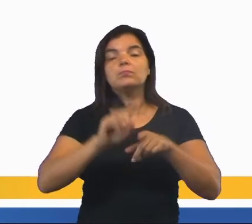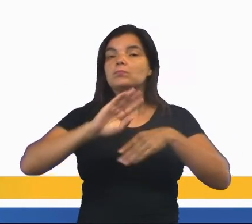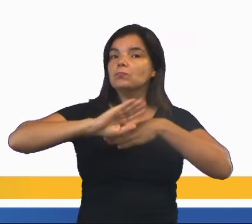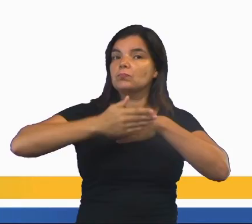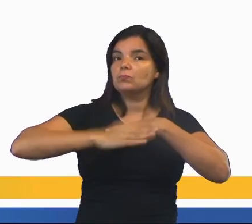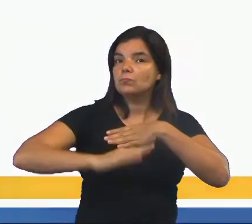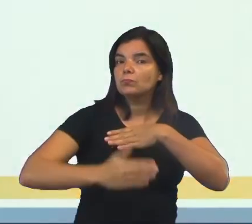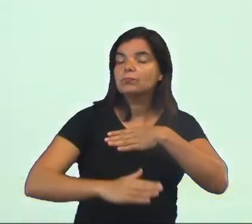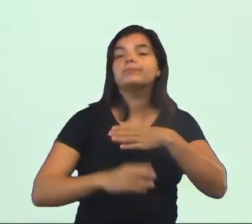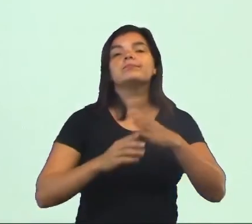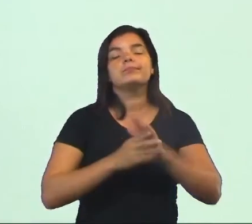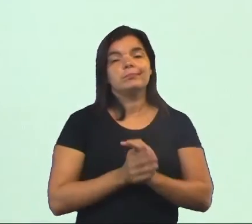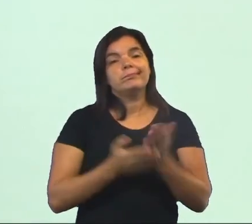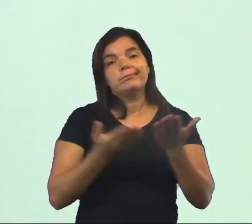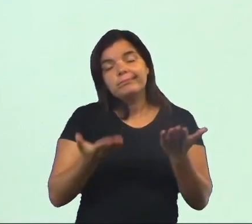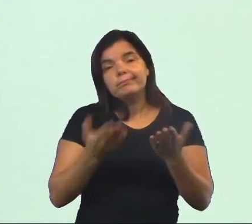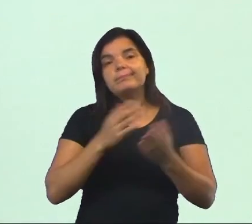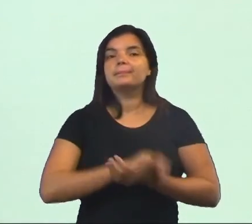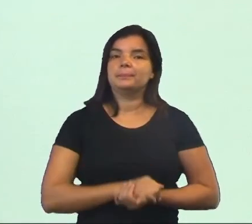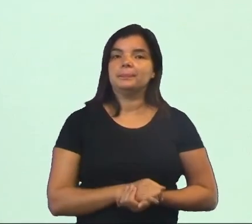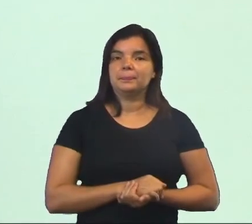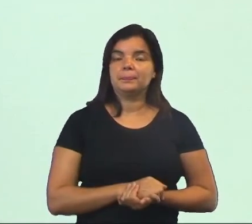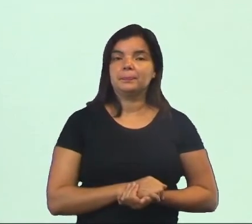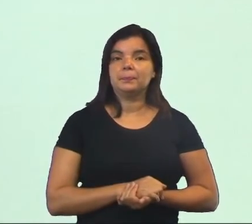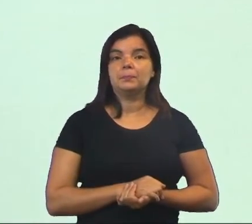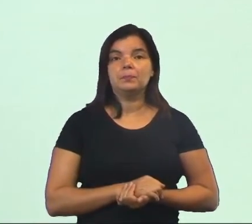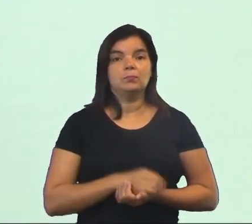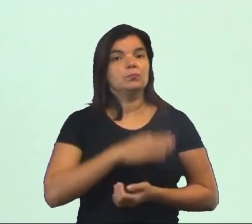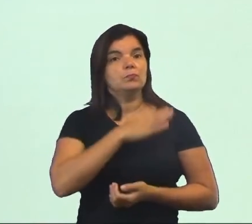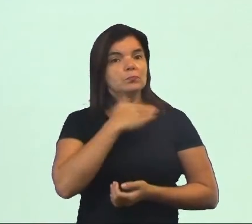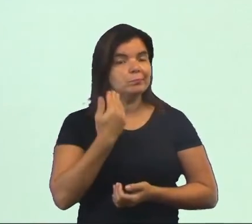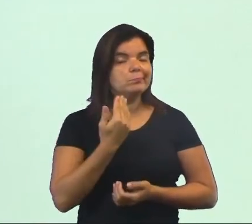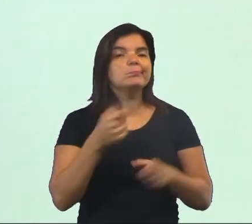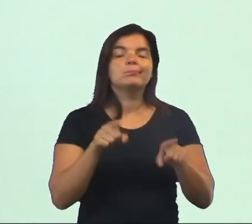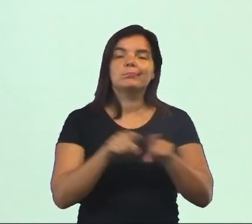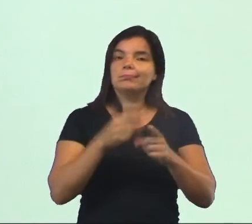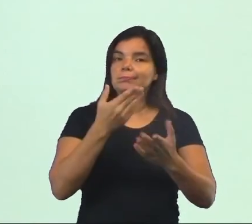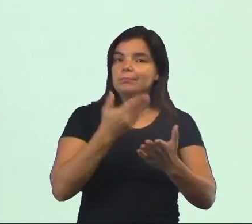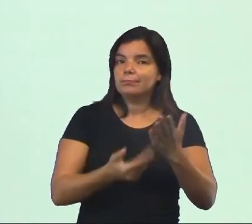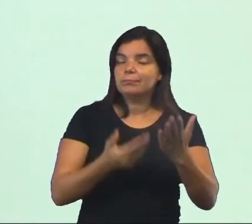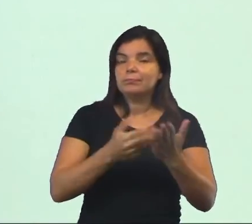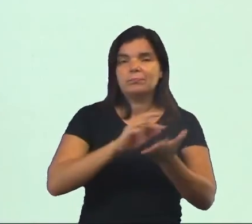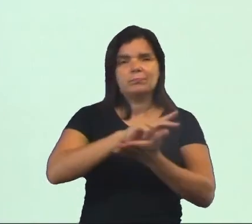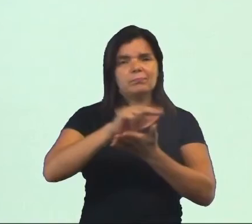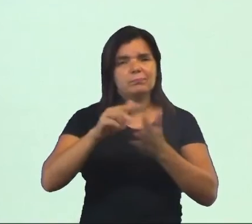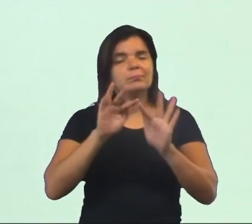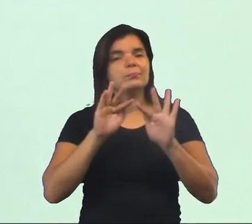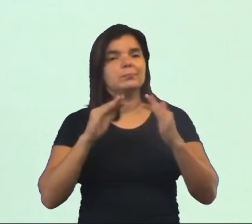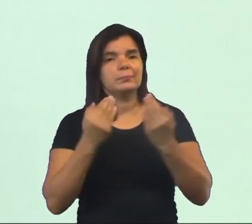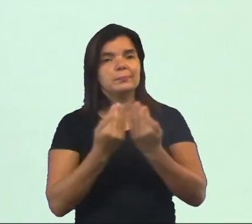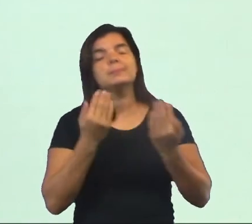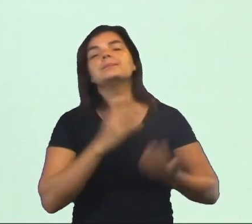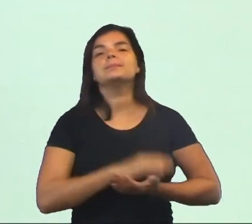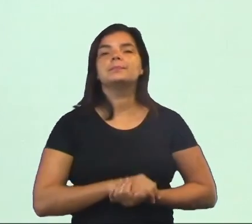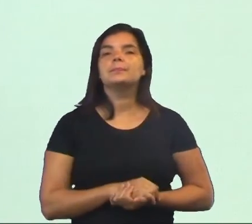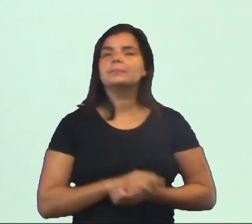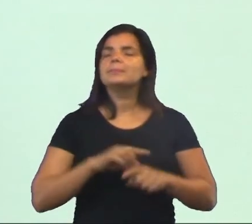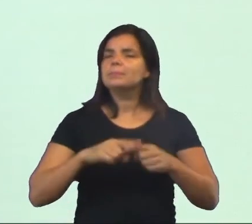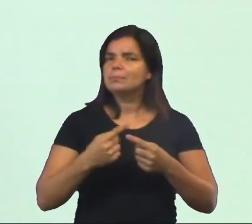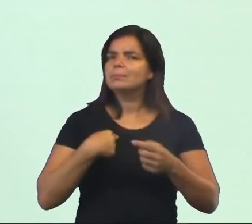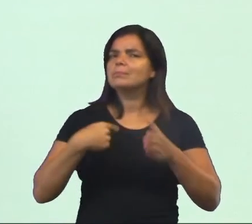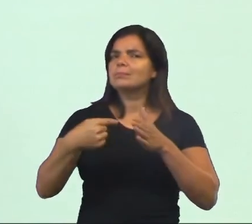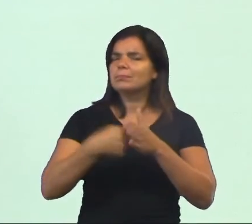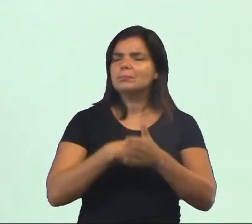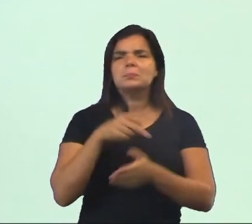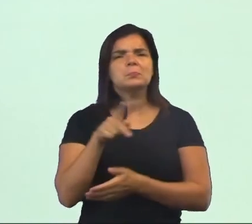desabar. E está gerando, infelizmente, né, um equívoco, a morte, causando aí a perca de diversas famílias, certo? Mas você pode estar